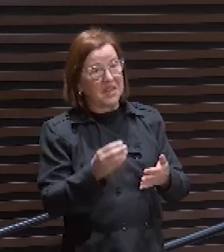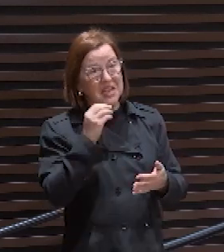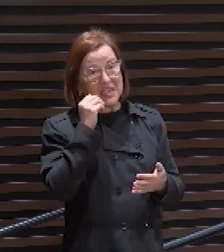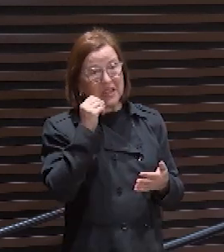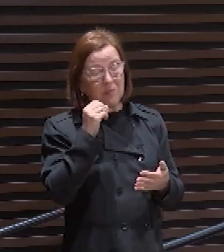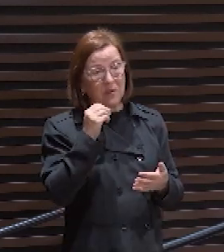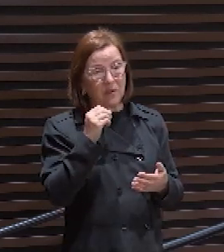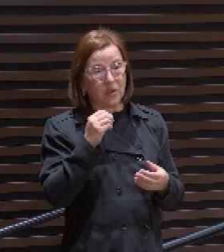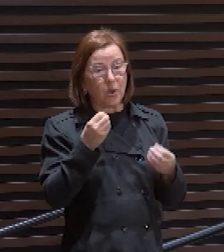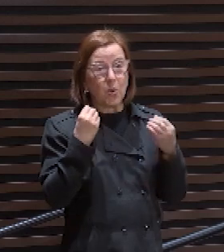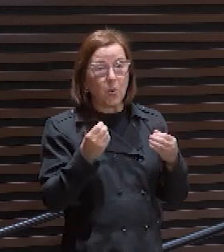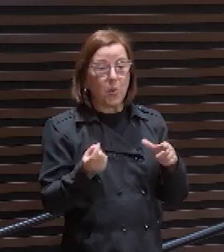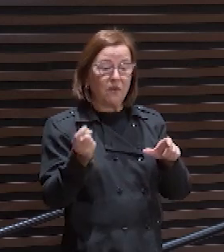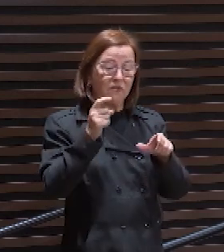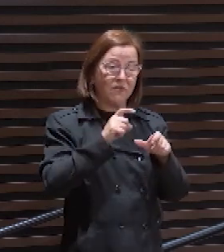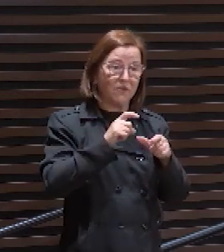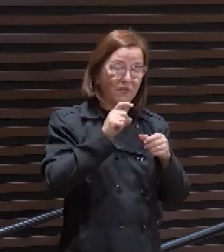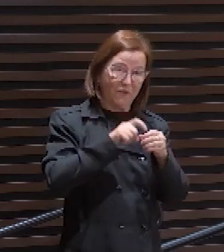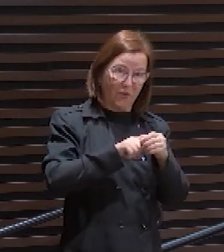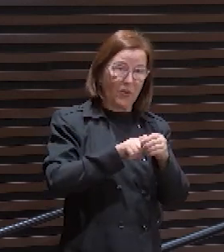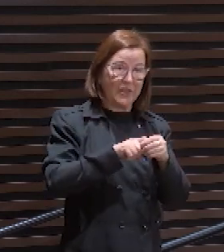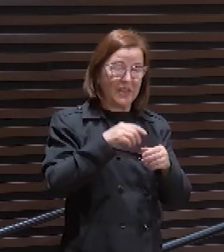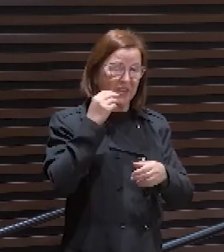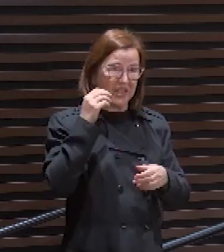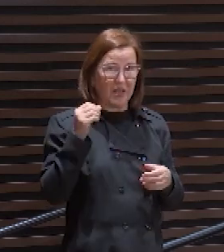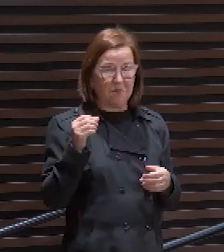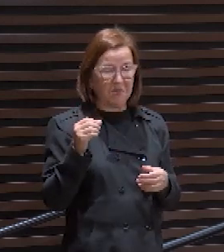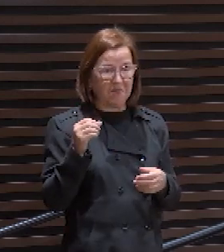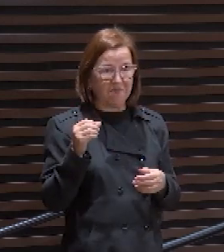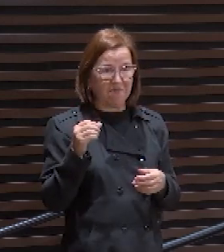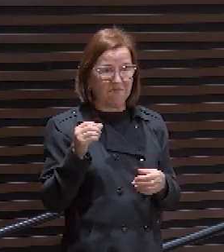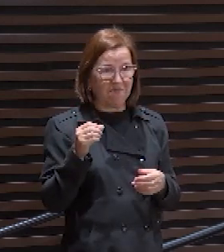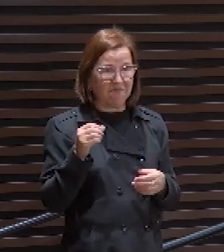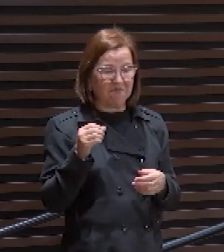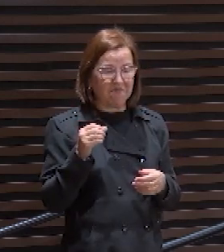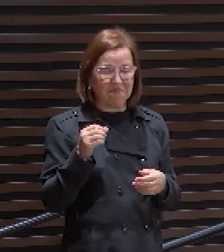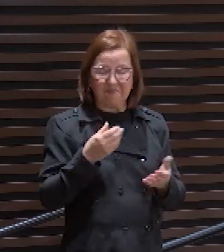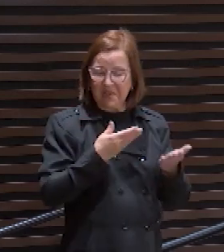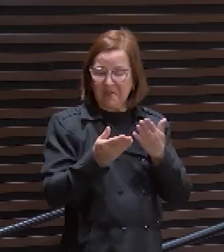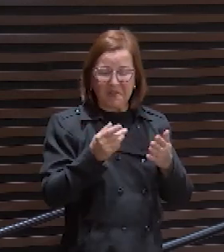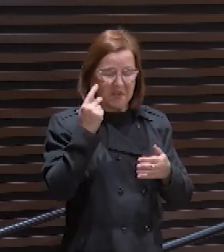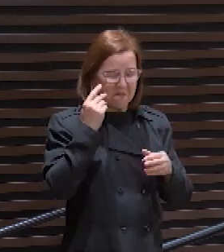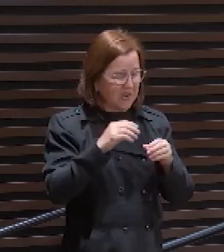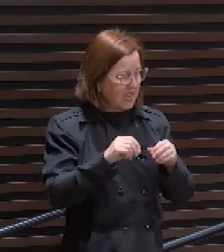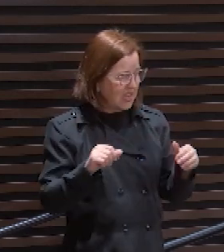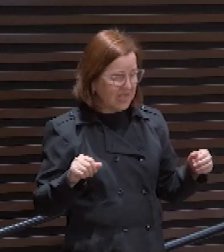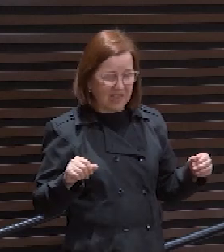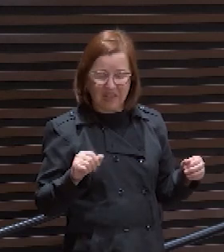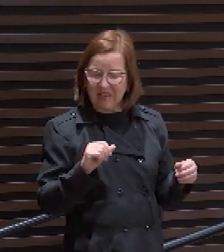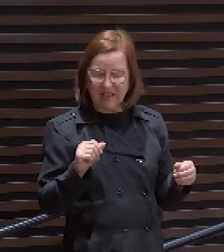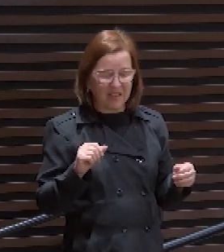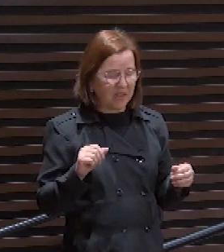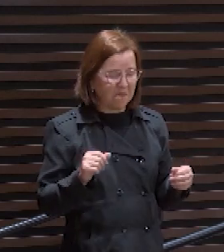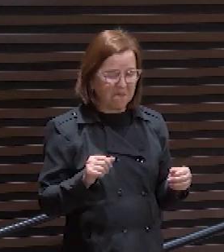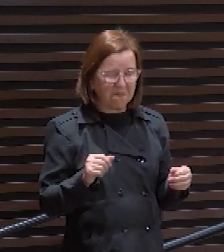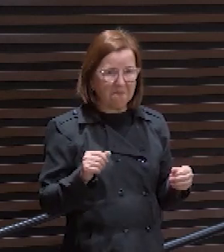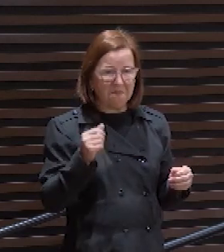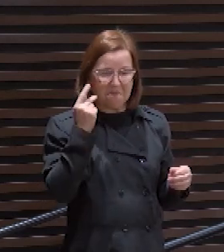Como restaurar o sabor? Nem presta para a terra, nem mesmo para o